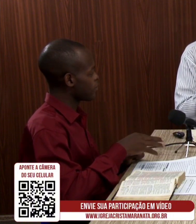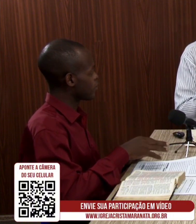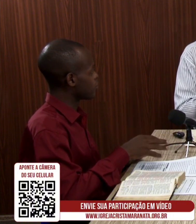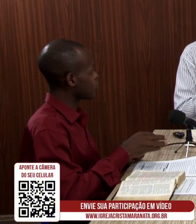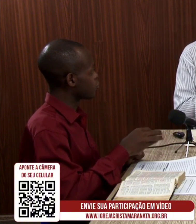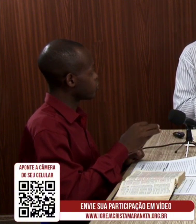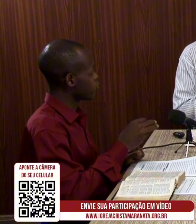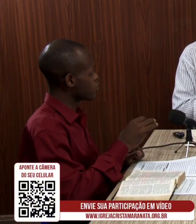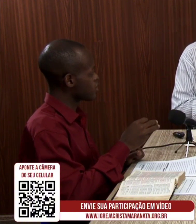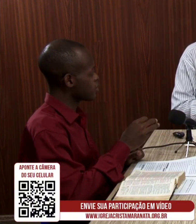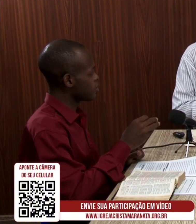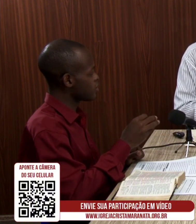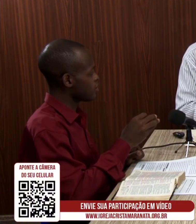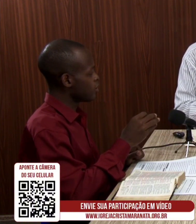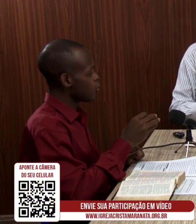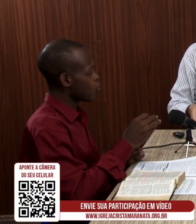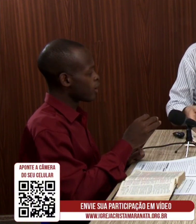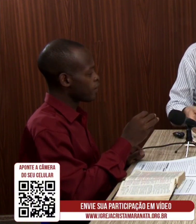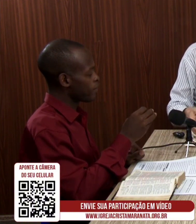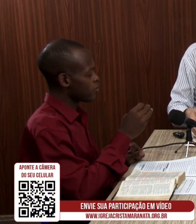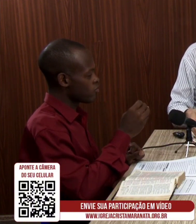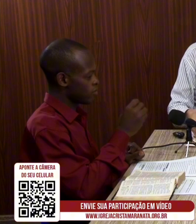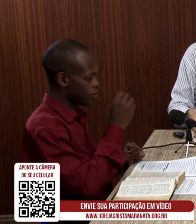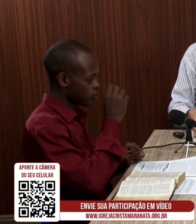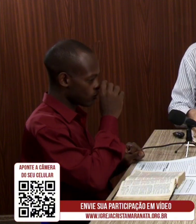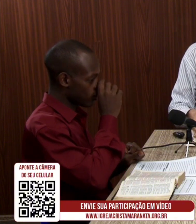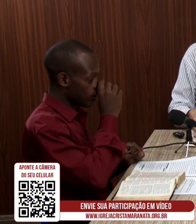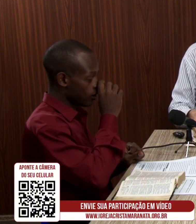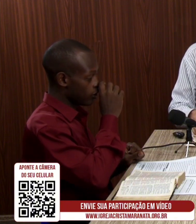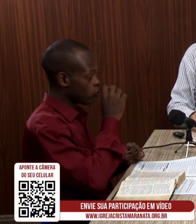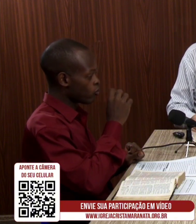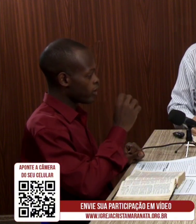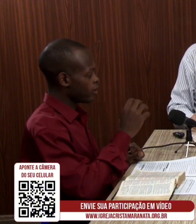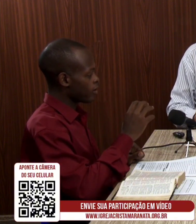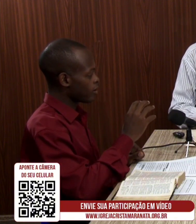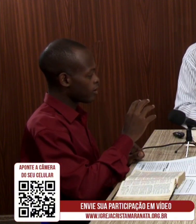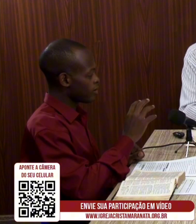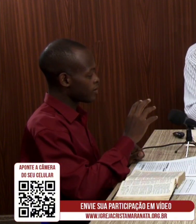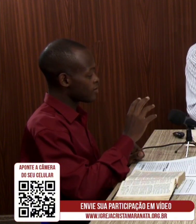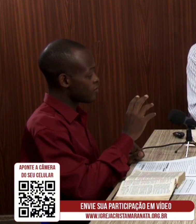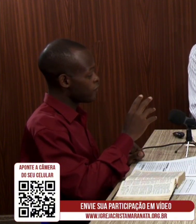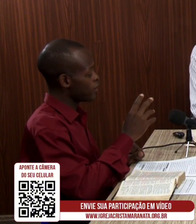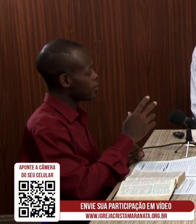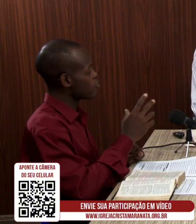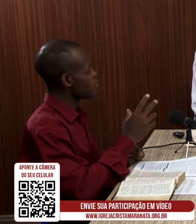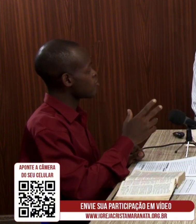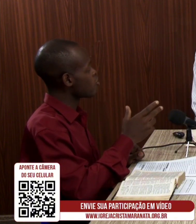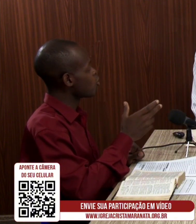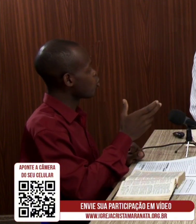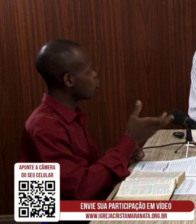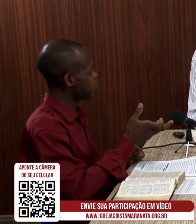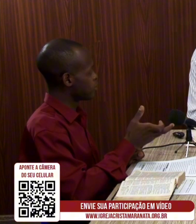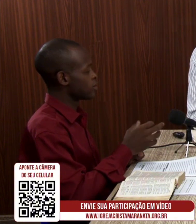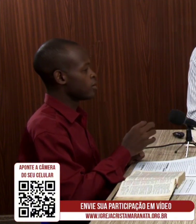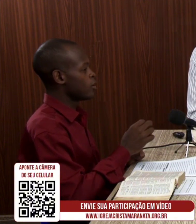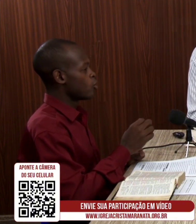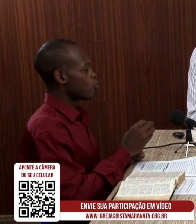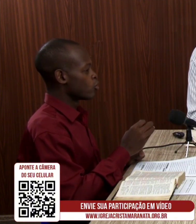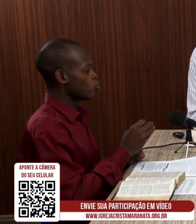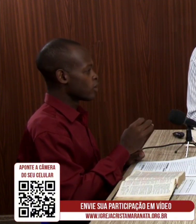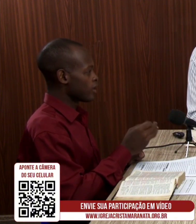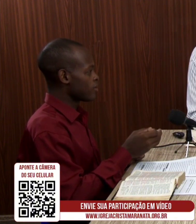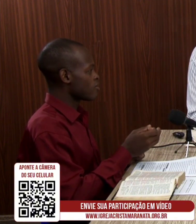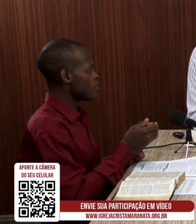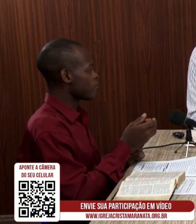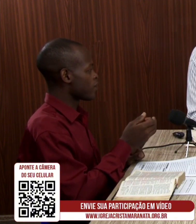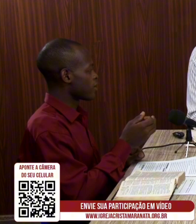da caminhada. Costumo dizer que o arrependimento ele é diferente de sentir culpa, né?